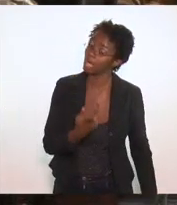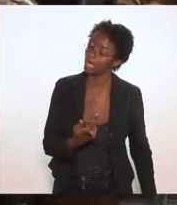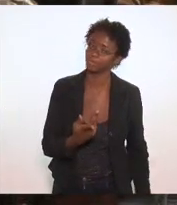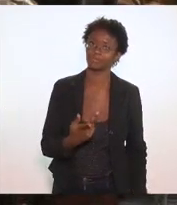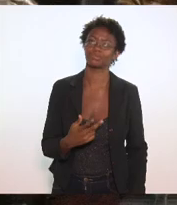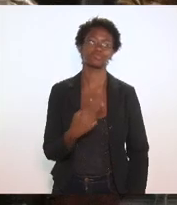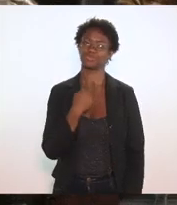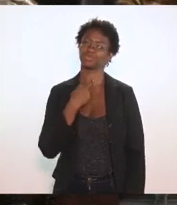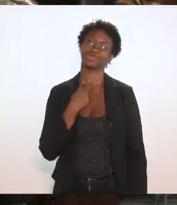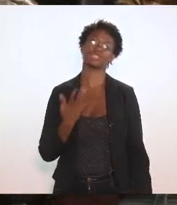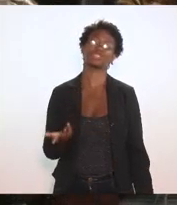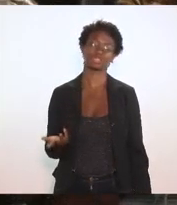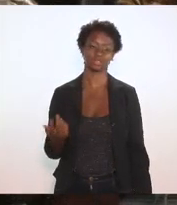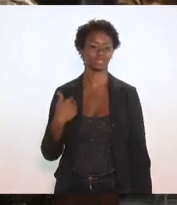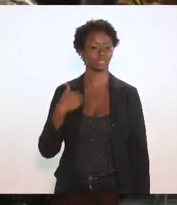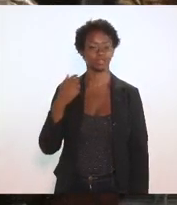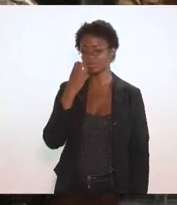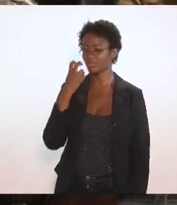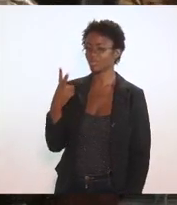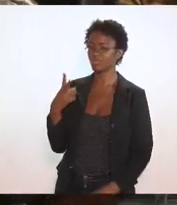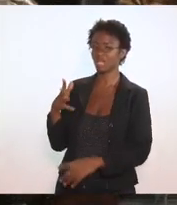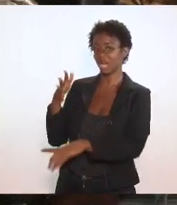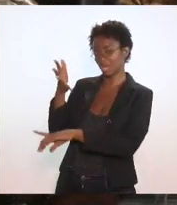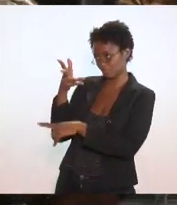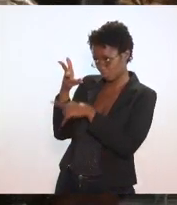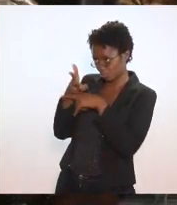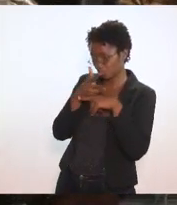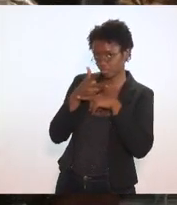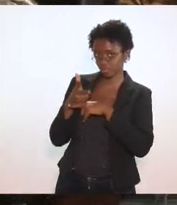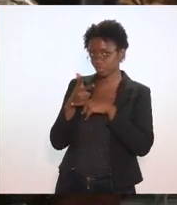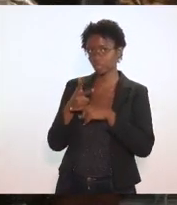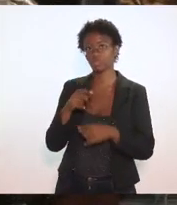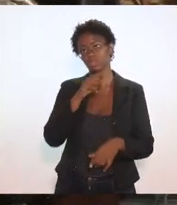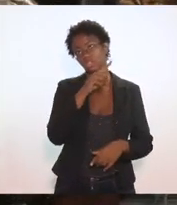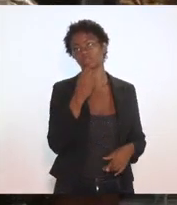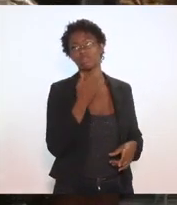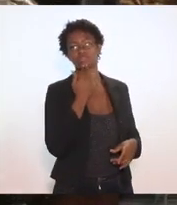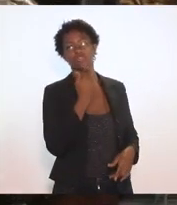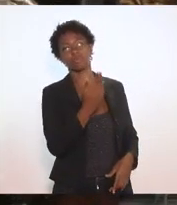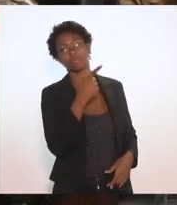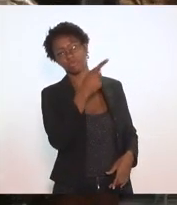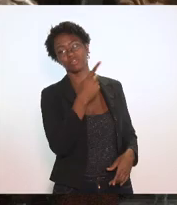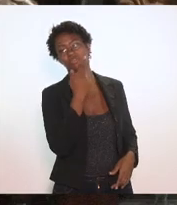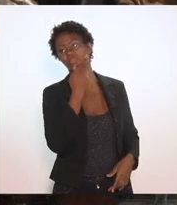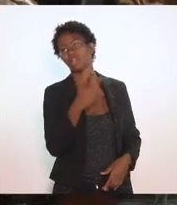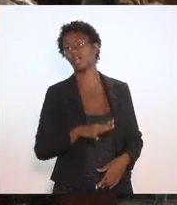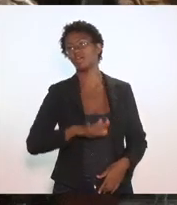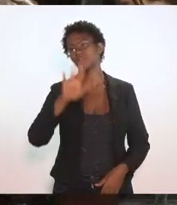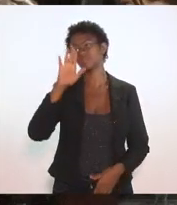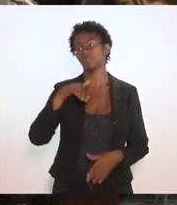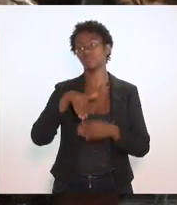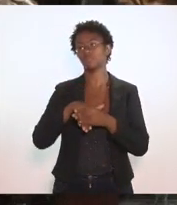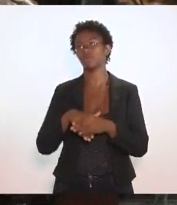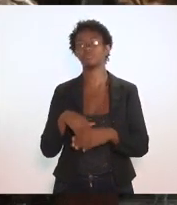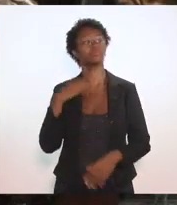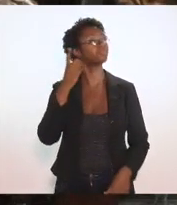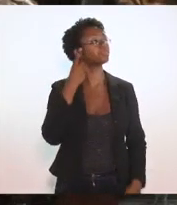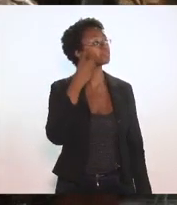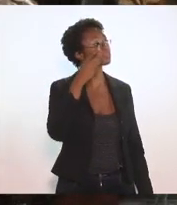dá. Eu já mandei ver a gravação e vou mandar para a senhora a gravação, se a senhora pede para declarar voto. Deputado Luiz Paulo.